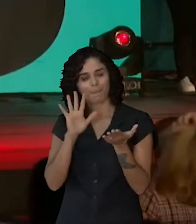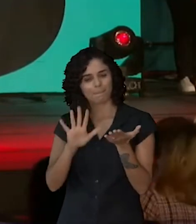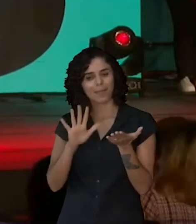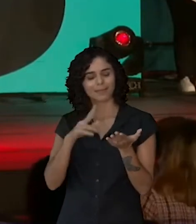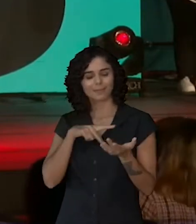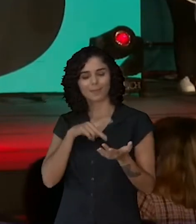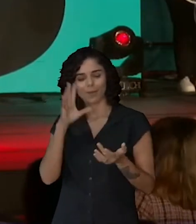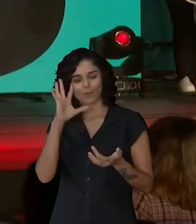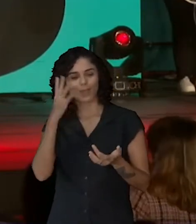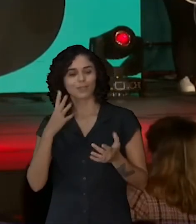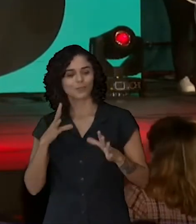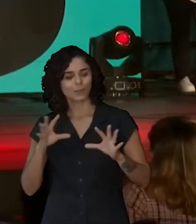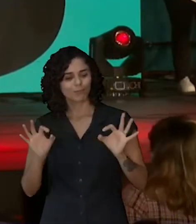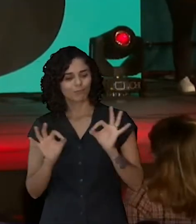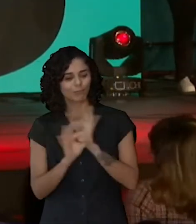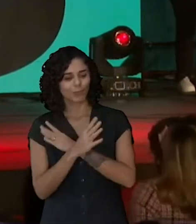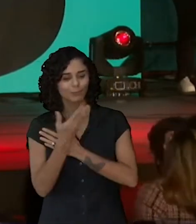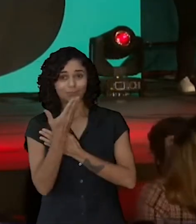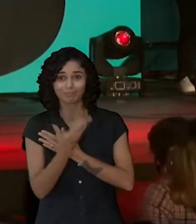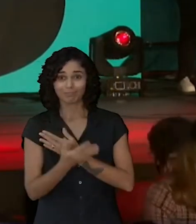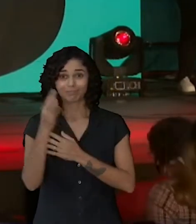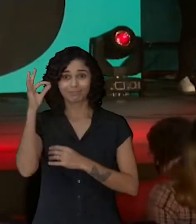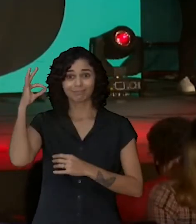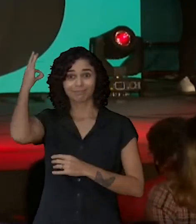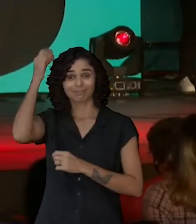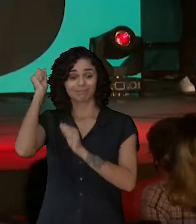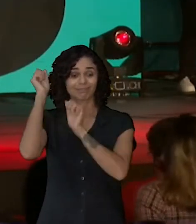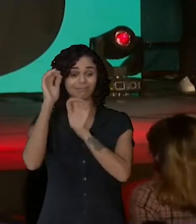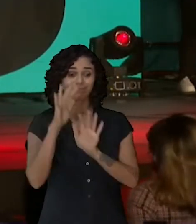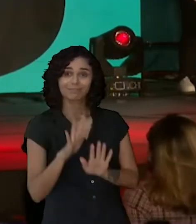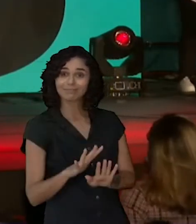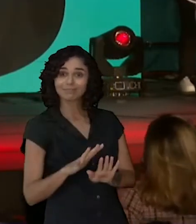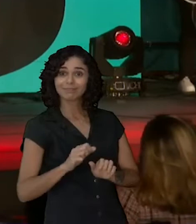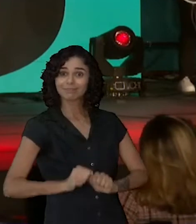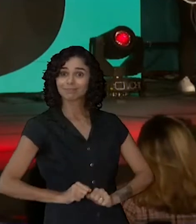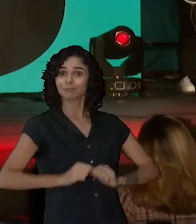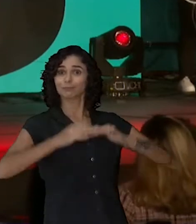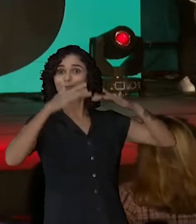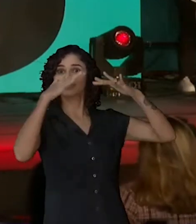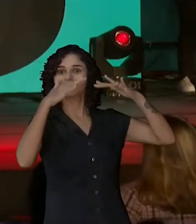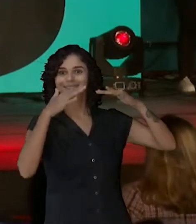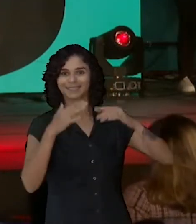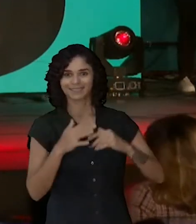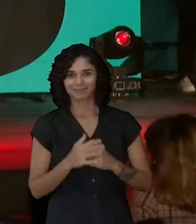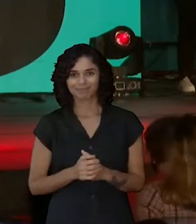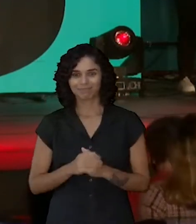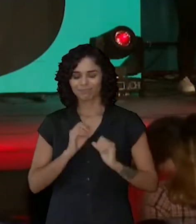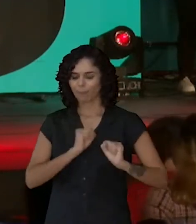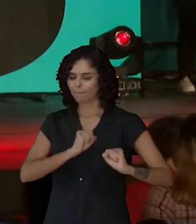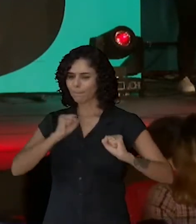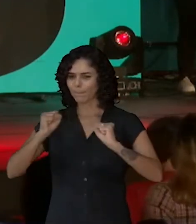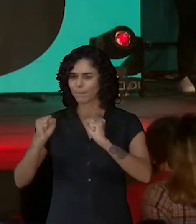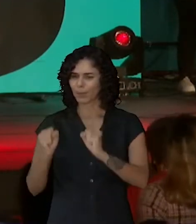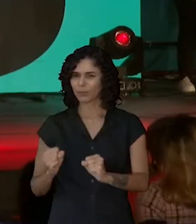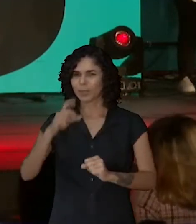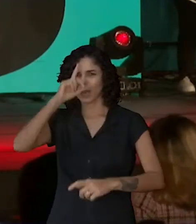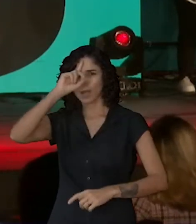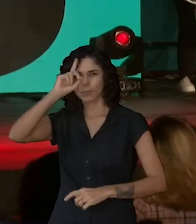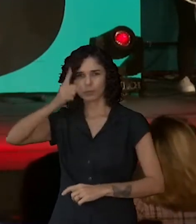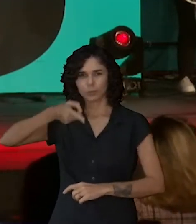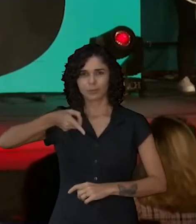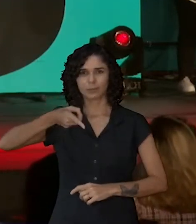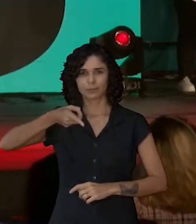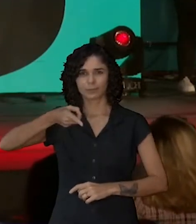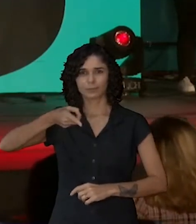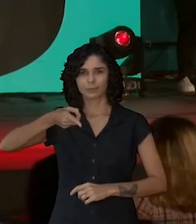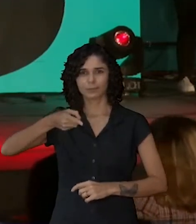problema, o Espírito Santo está pronto para encher você de poder e autoridade.